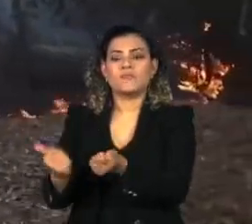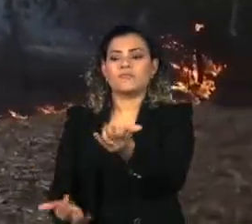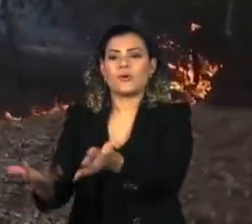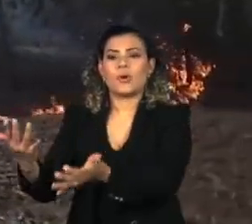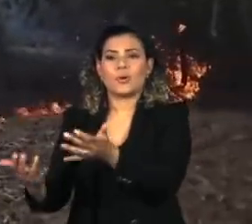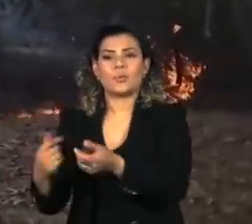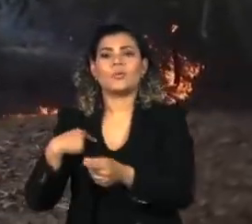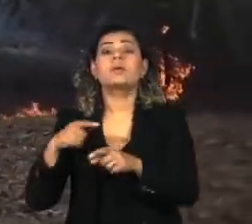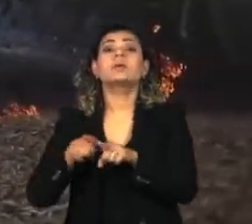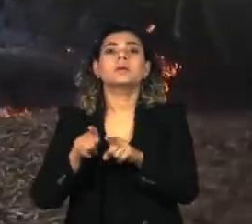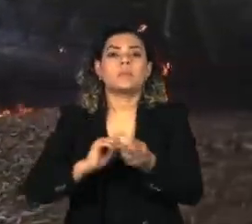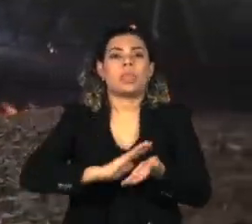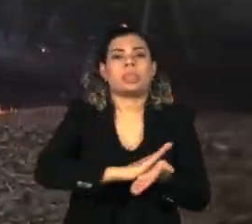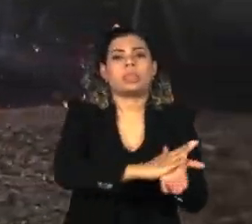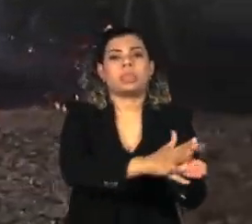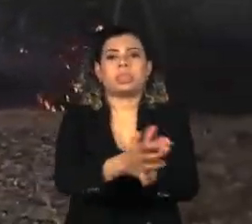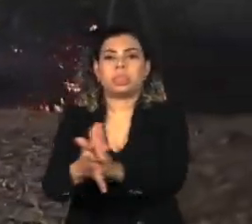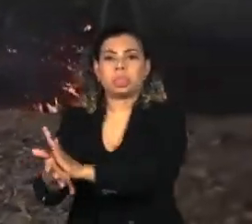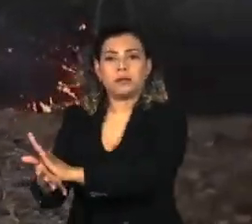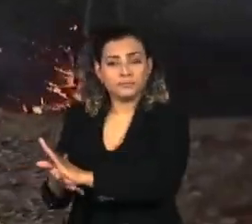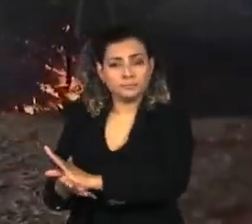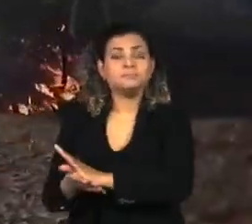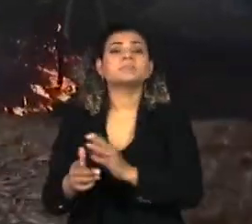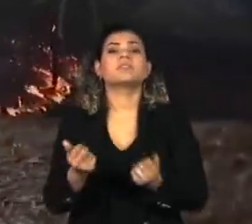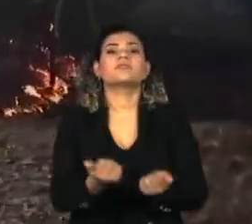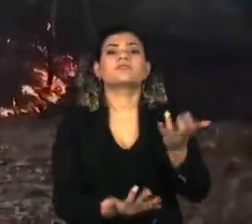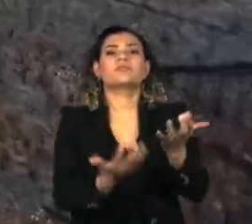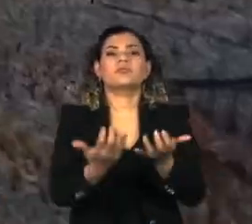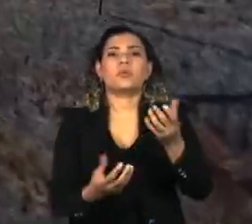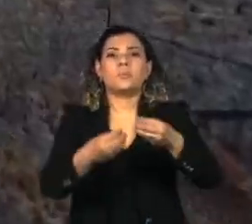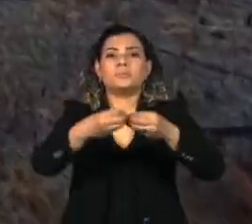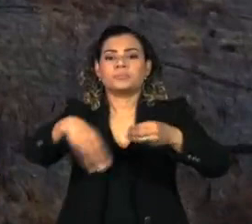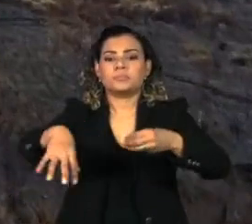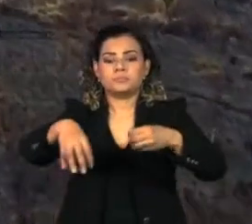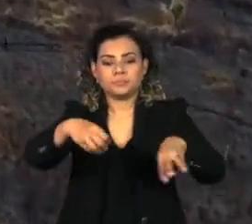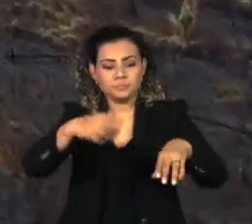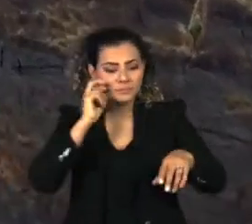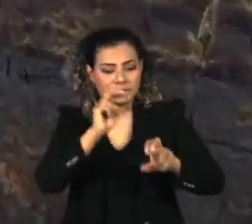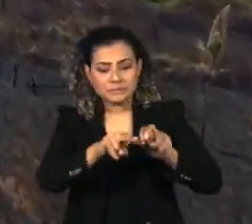e desmatamento, fogo e destruição